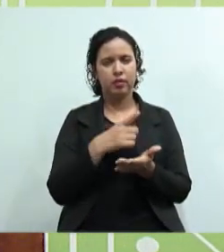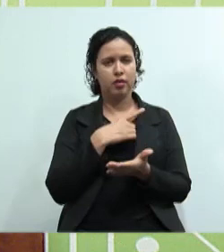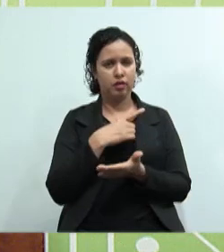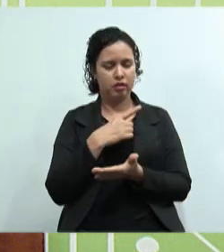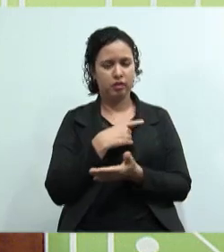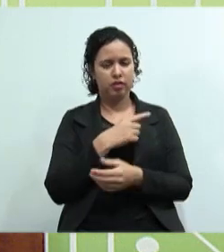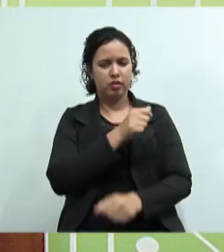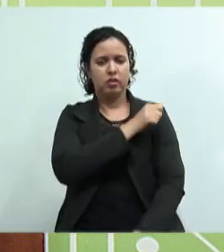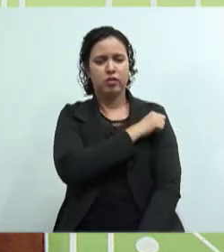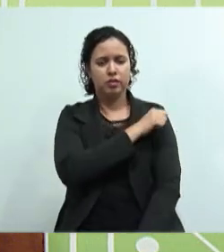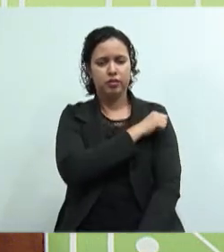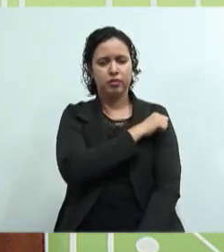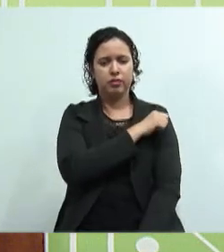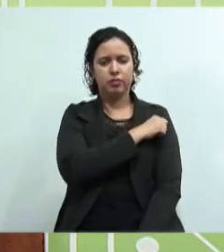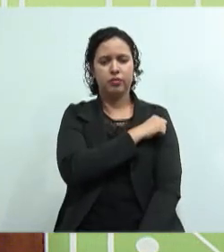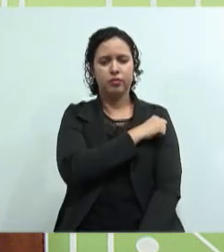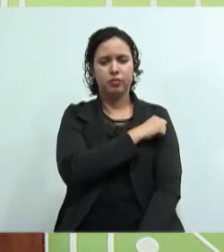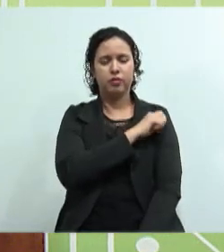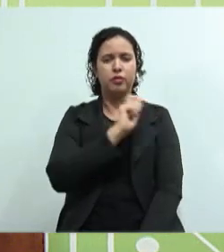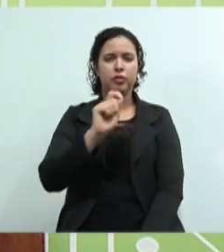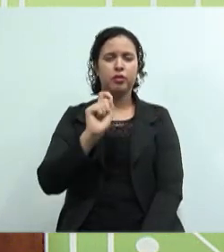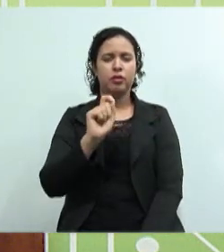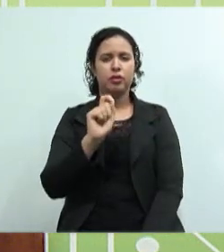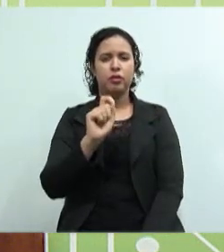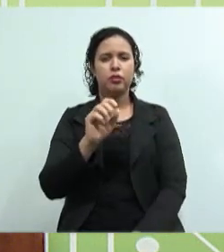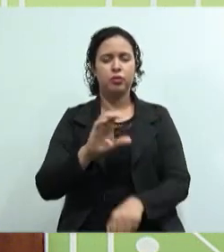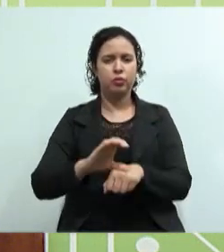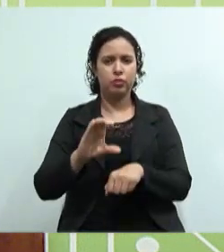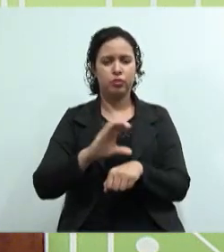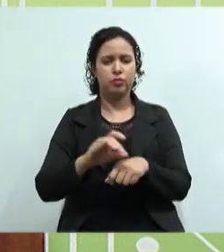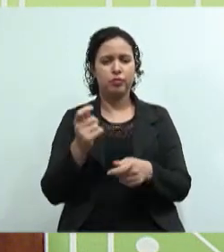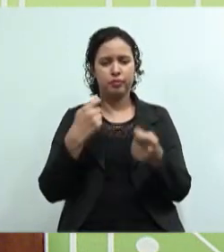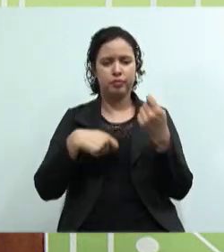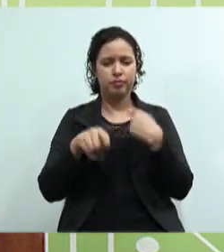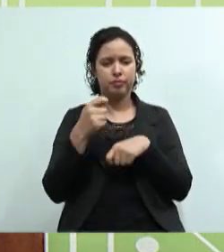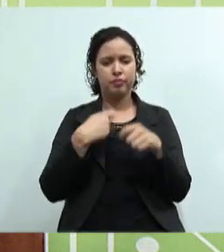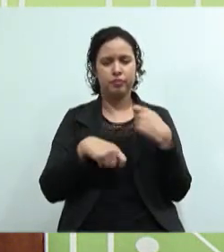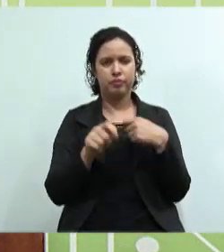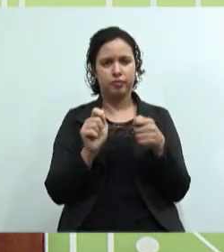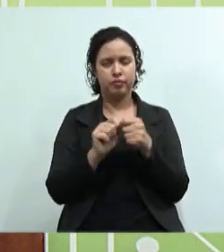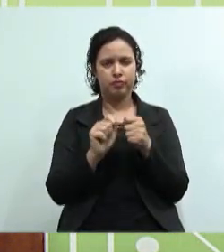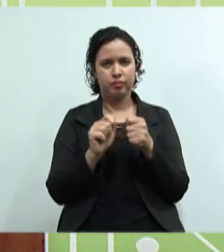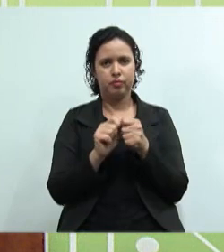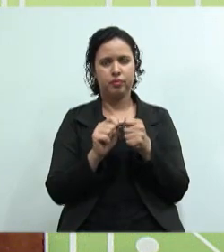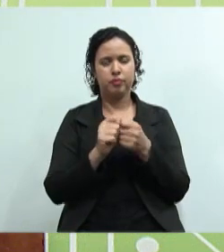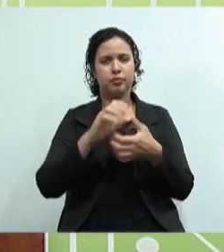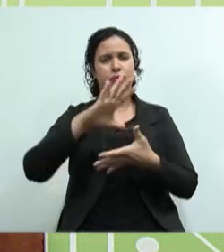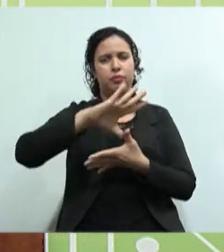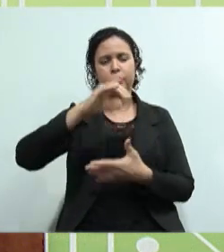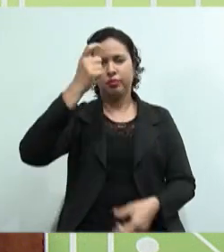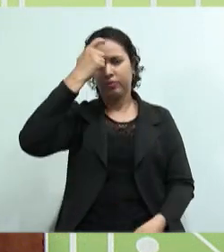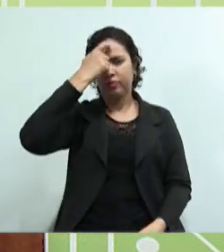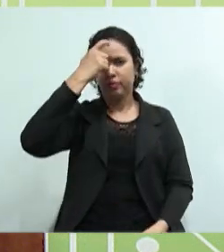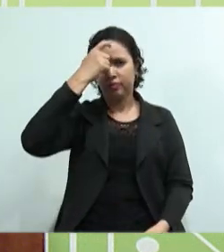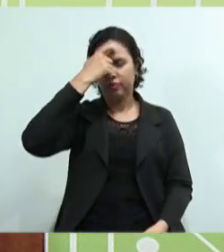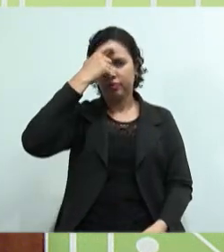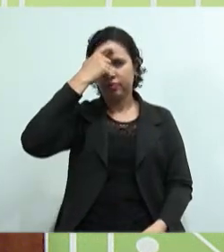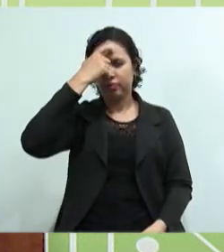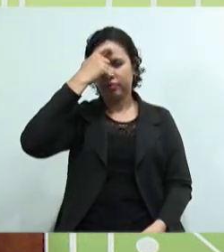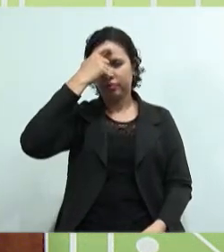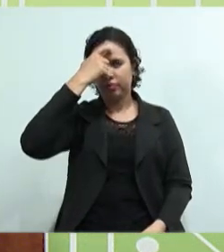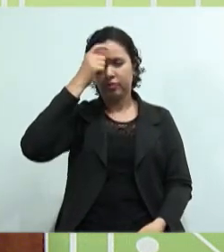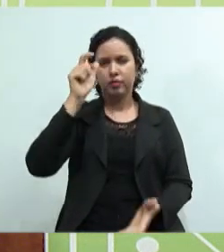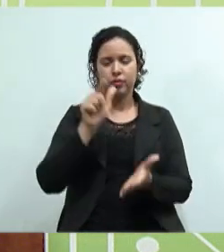aqui do curso de administração, eles elaboraram um mapa mental utilizando uma folha de papel mesmo, e eu